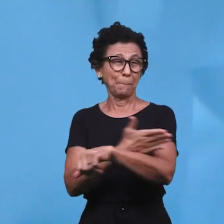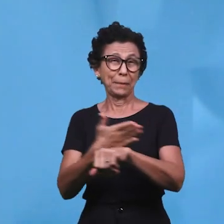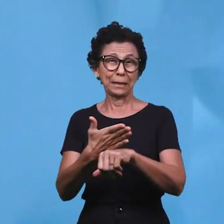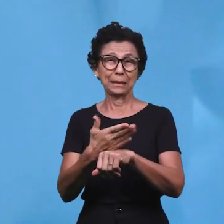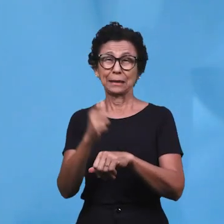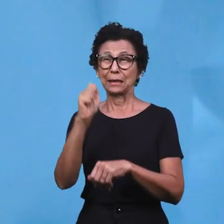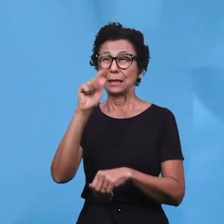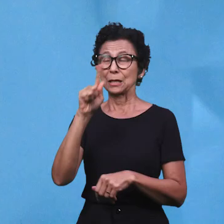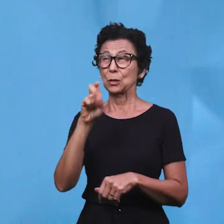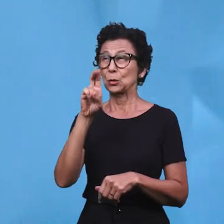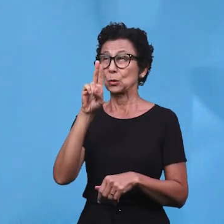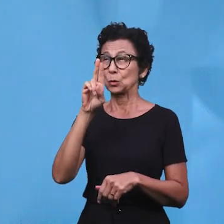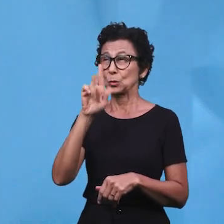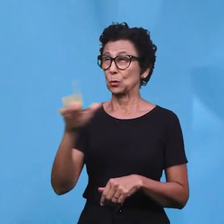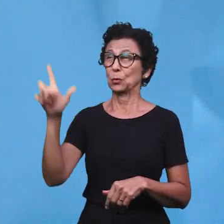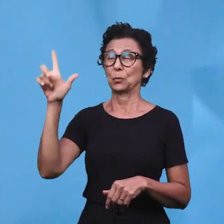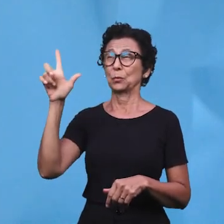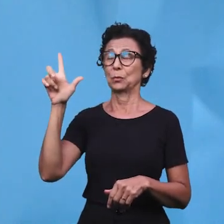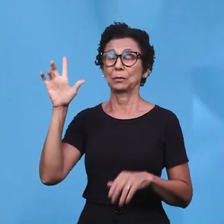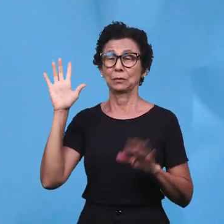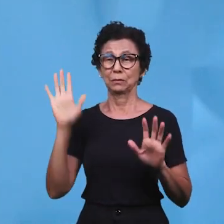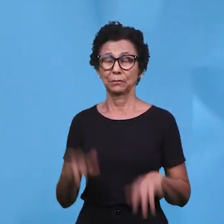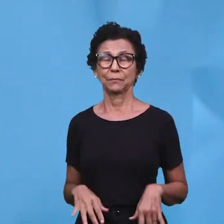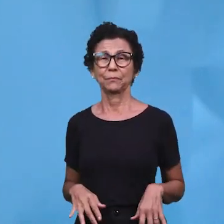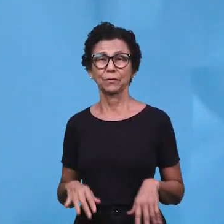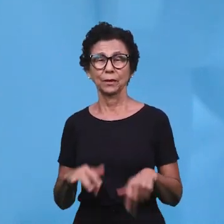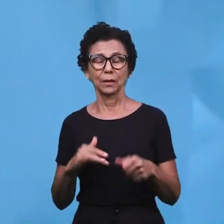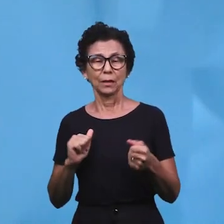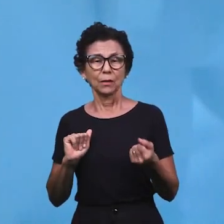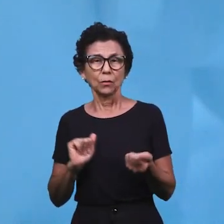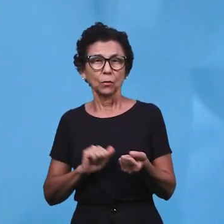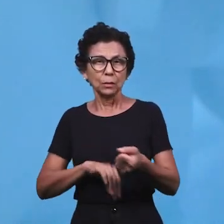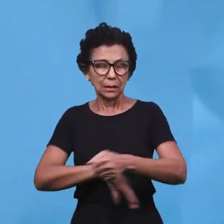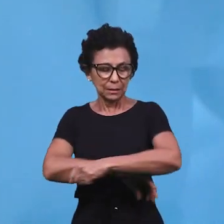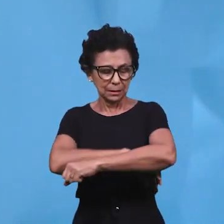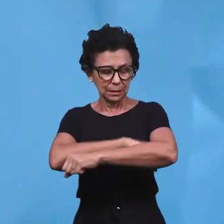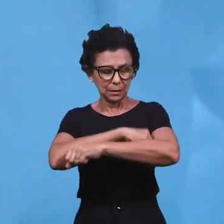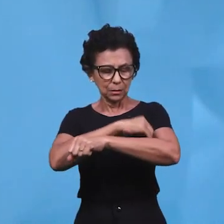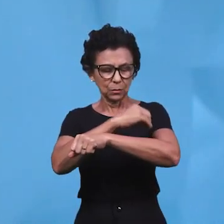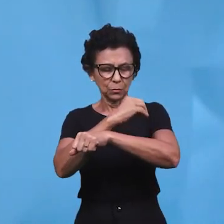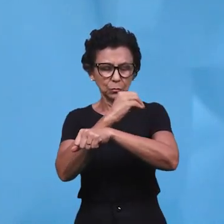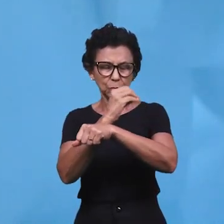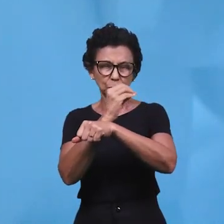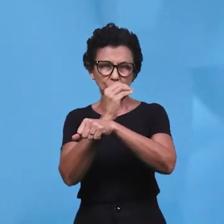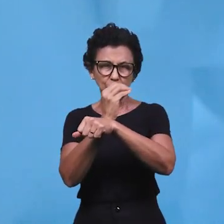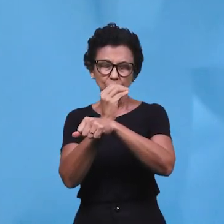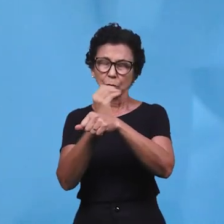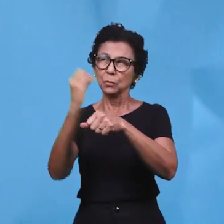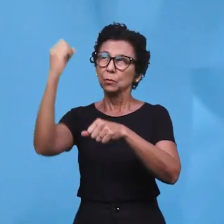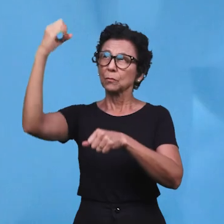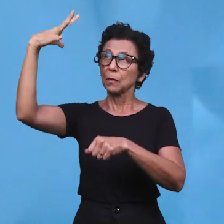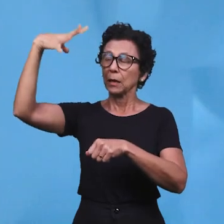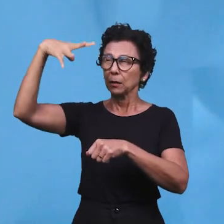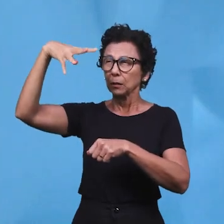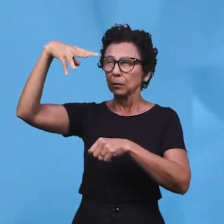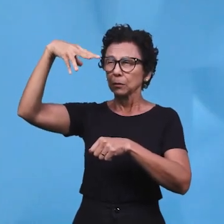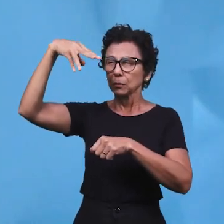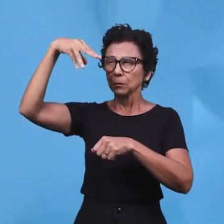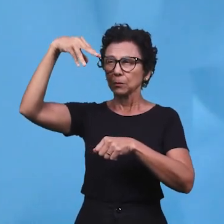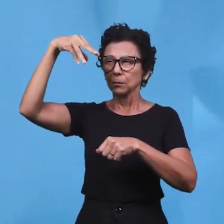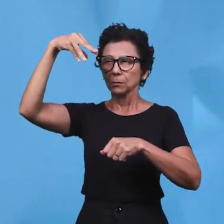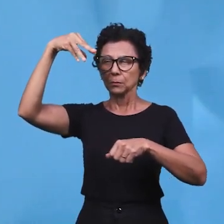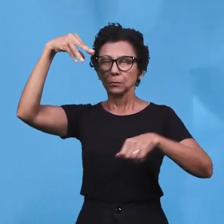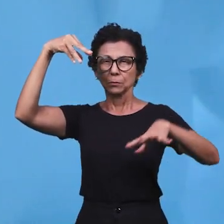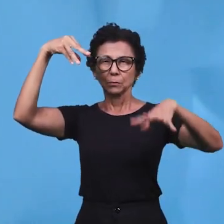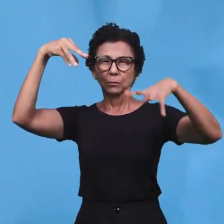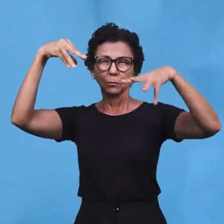gente chama. Então, assim que começa o anoitecer, essas luzes devem ser diminuídas, porque manda uma